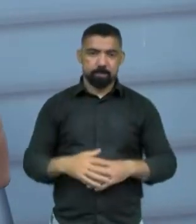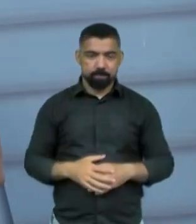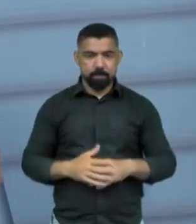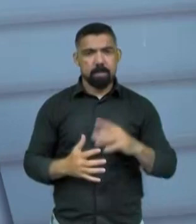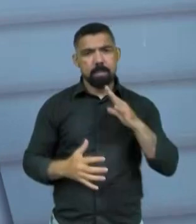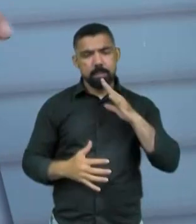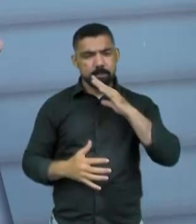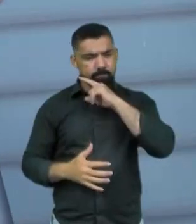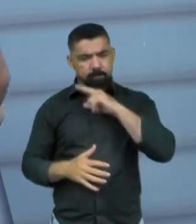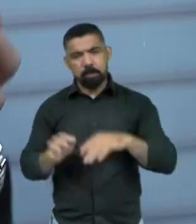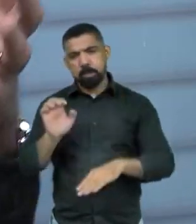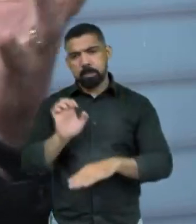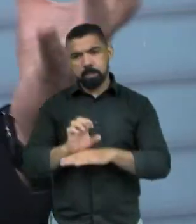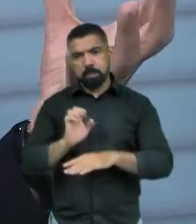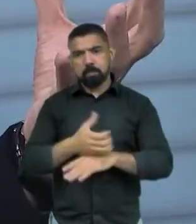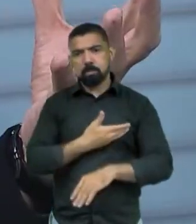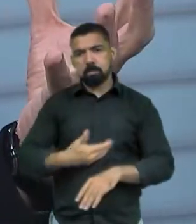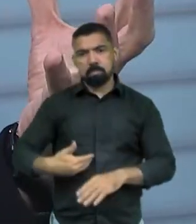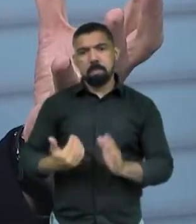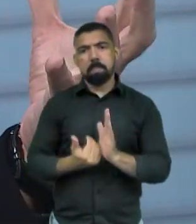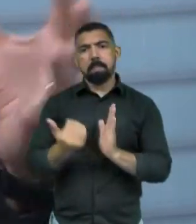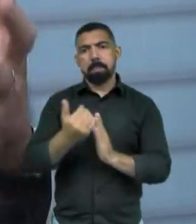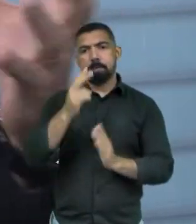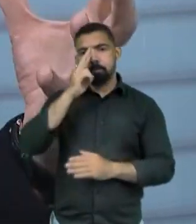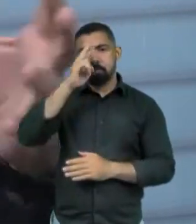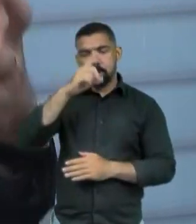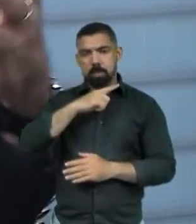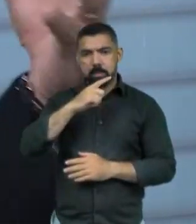que o Estado é o mais forte, porque ele, né, ele tem a